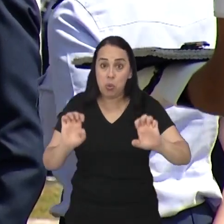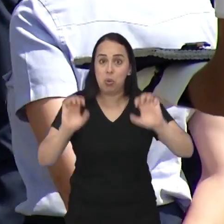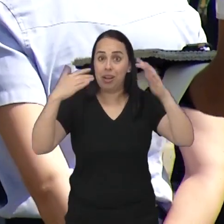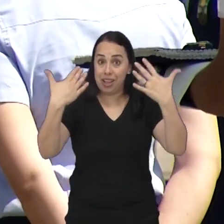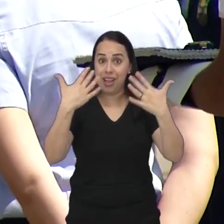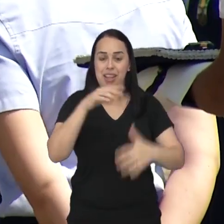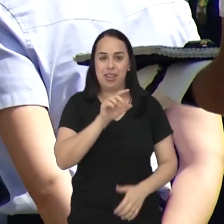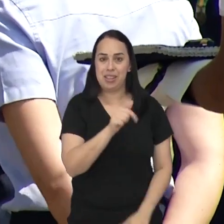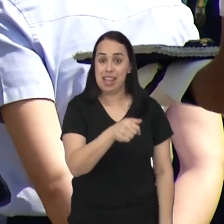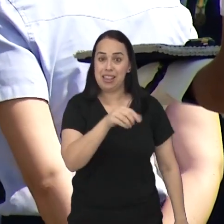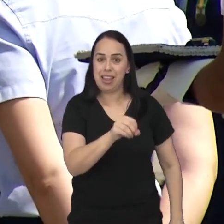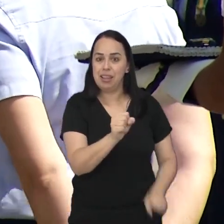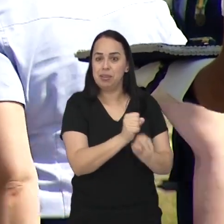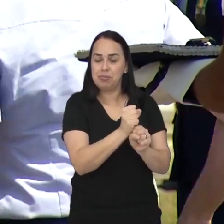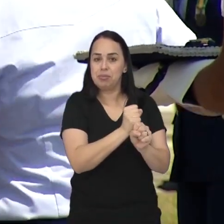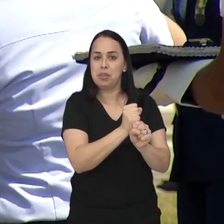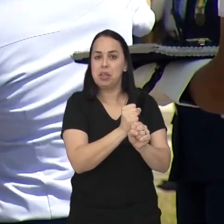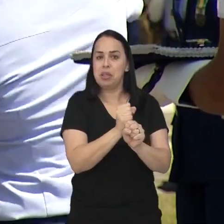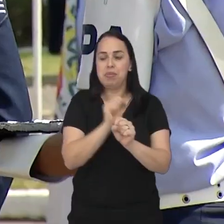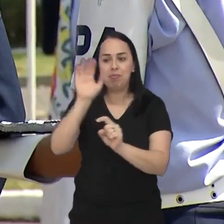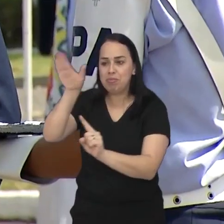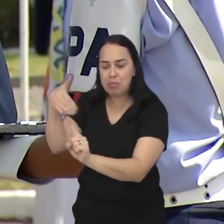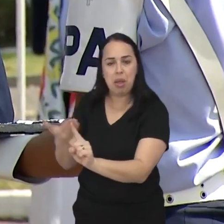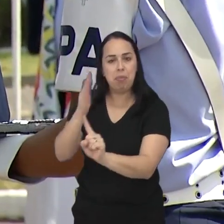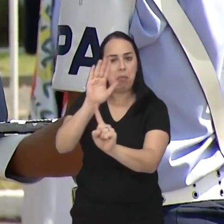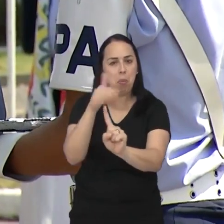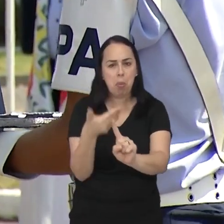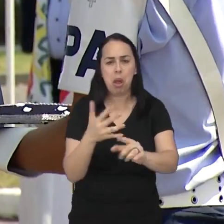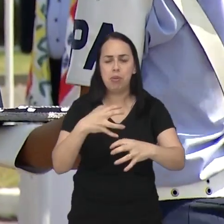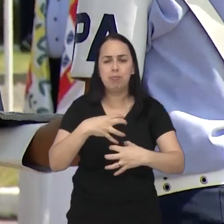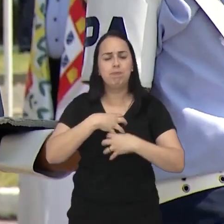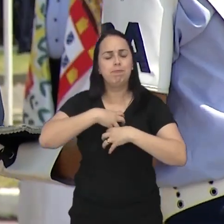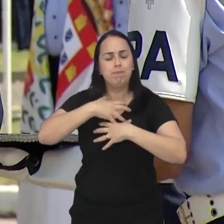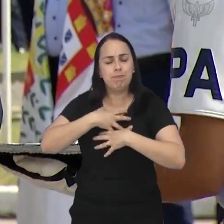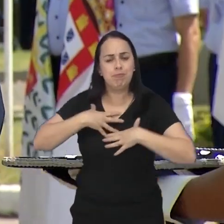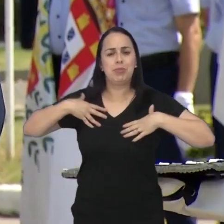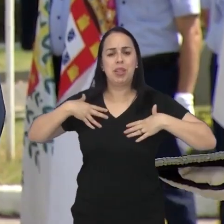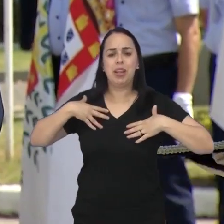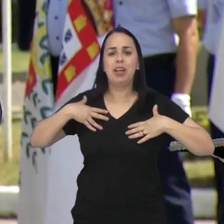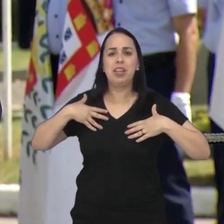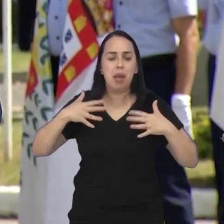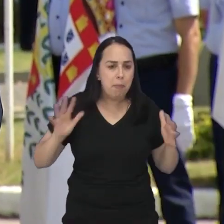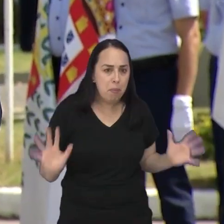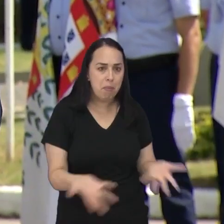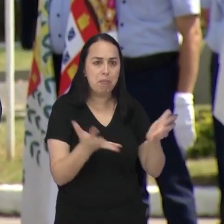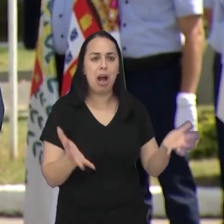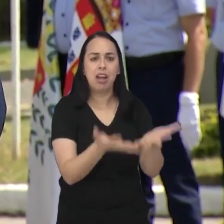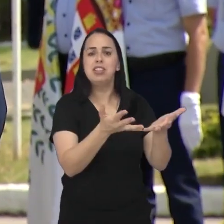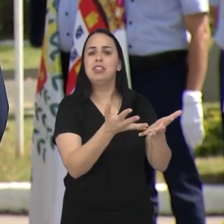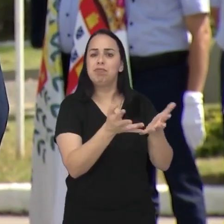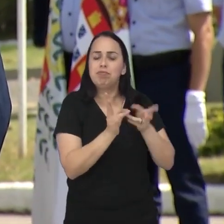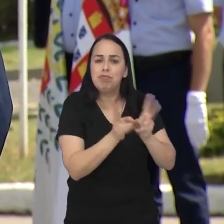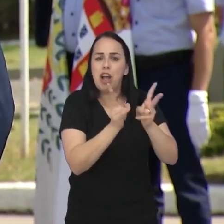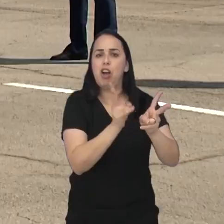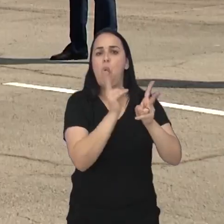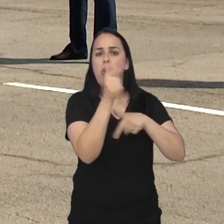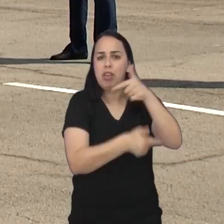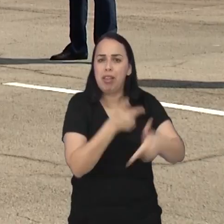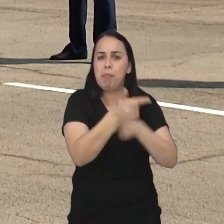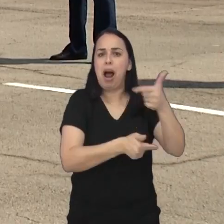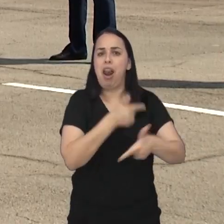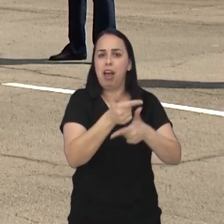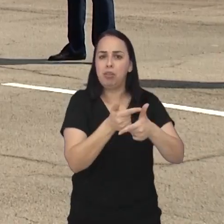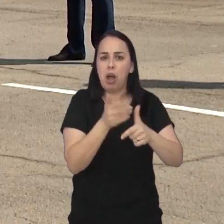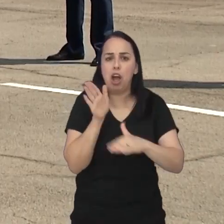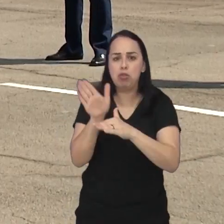junto à celebração dos 70 anos do DCTA é uma honra para os homenageados e também um incentivo para que o órgão continue a prestação